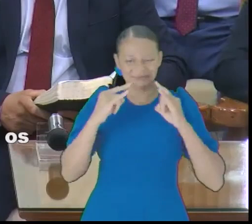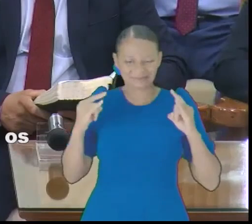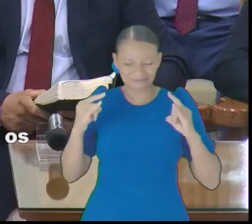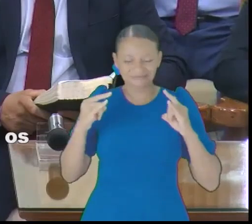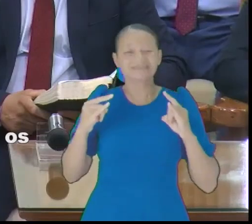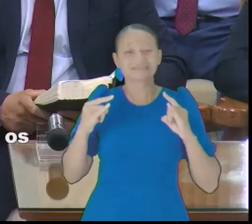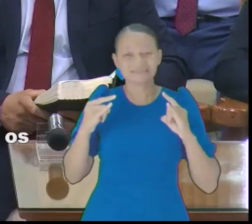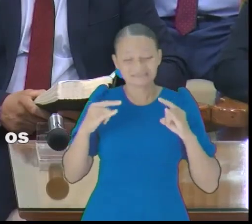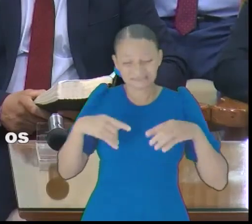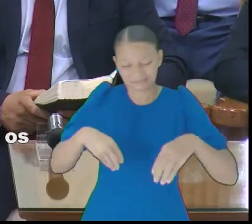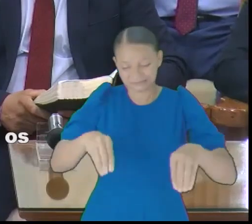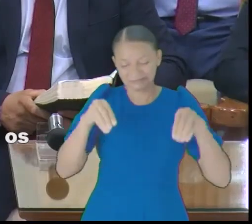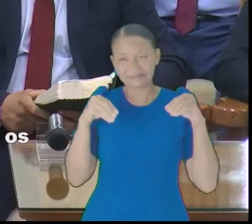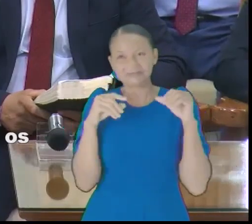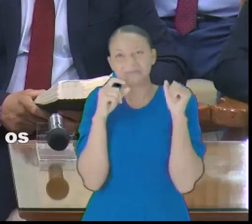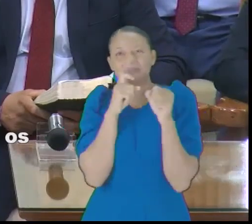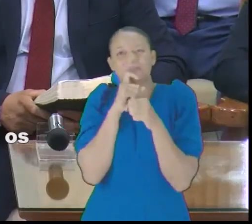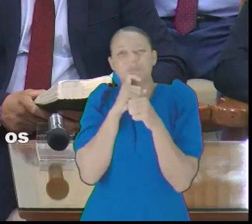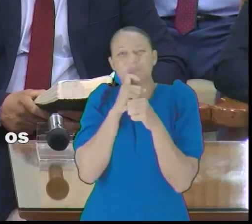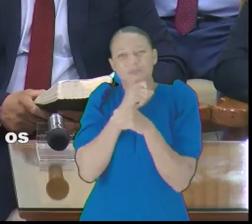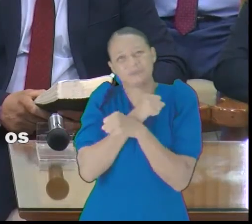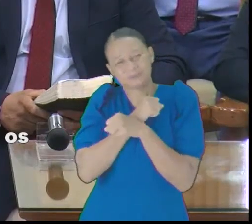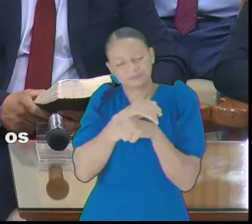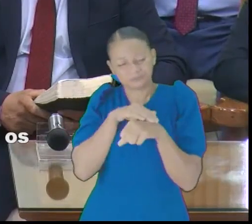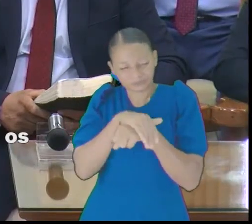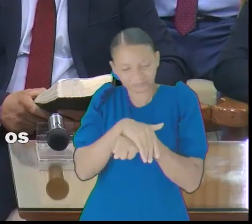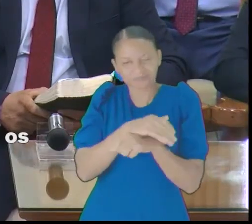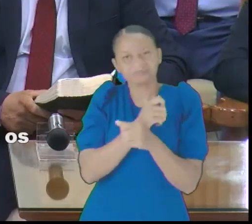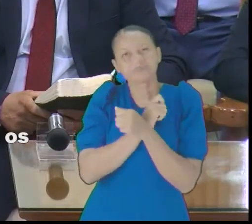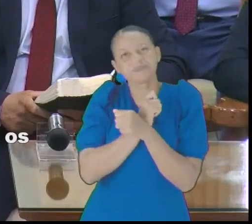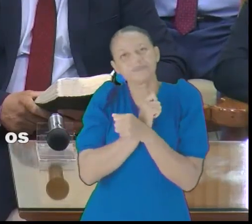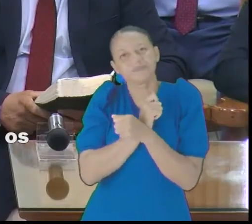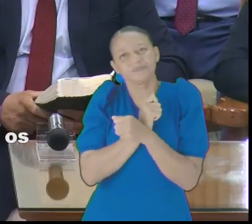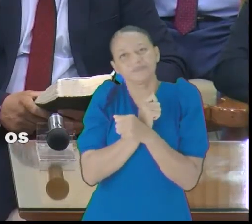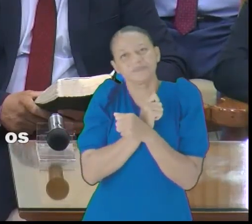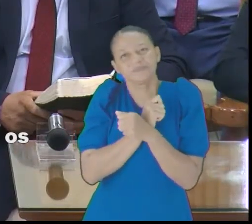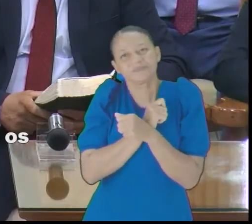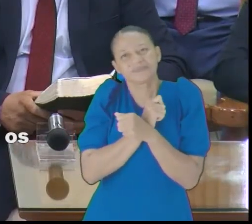agasalhado, porque provavelmente fazia frio, era noite.